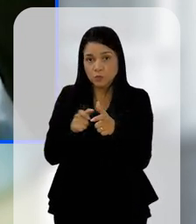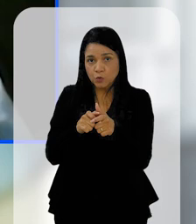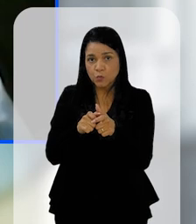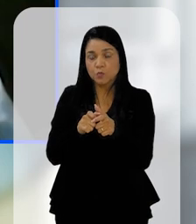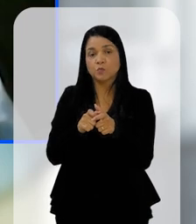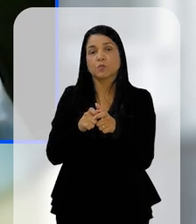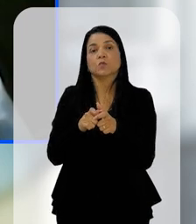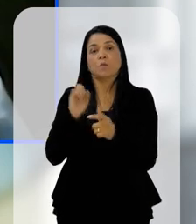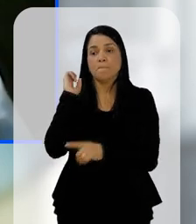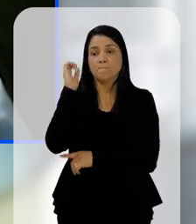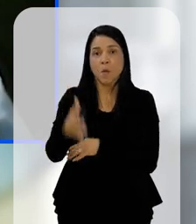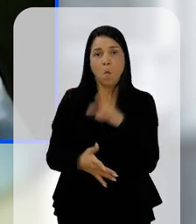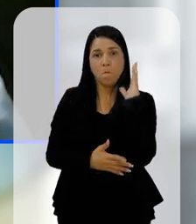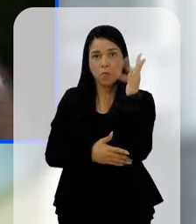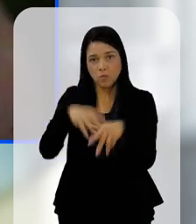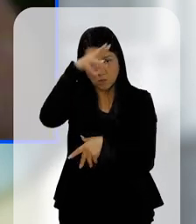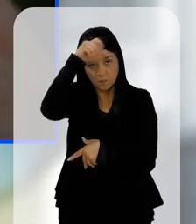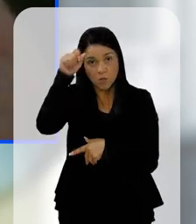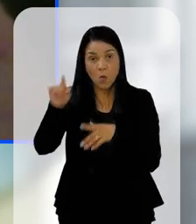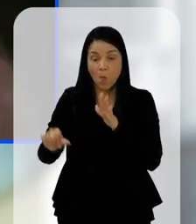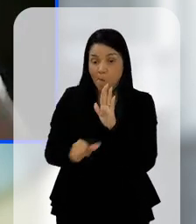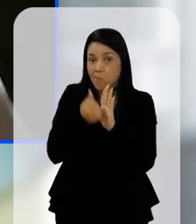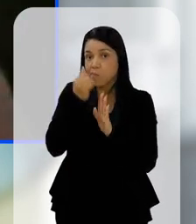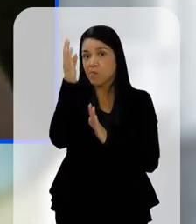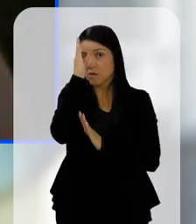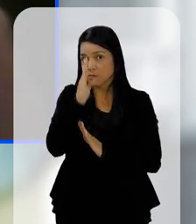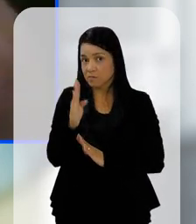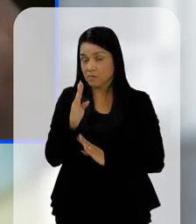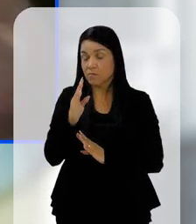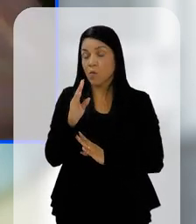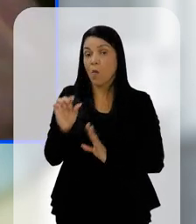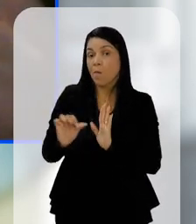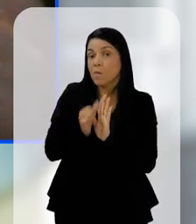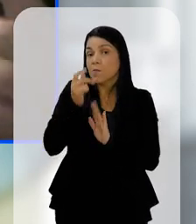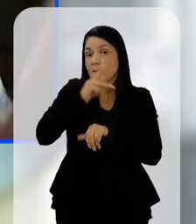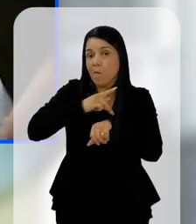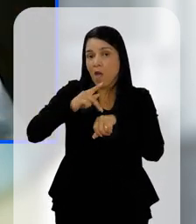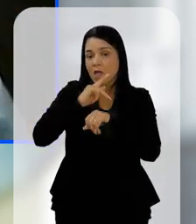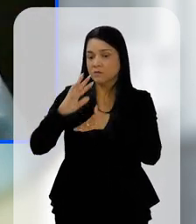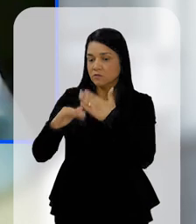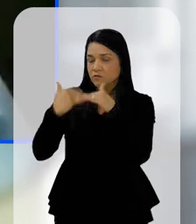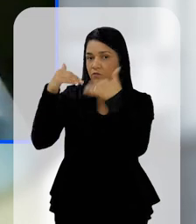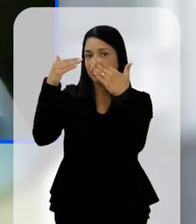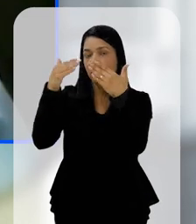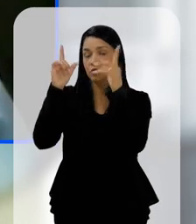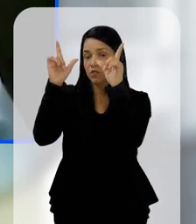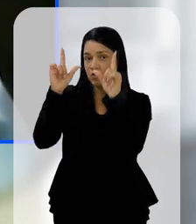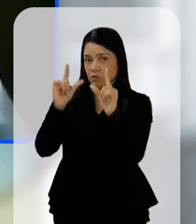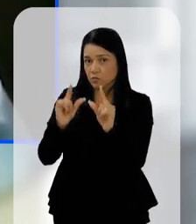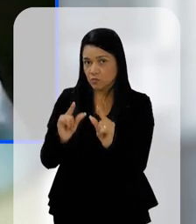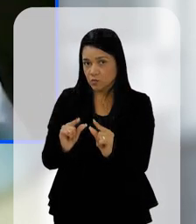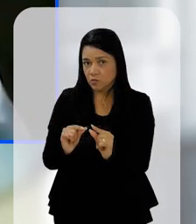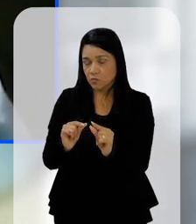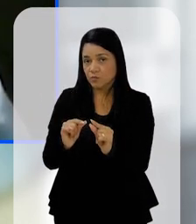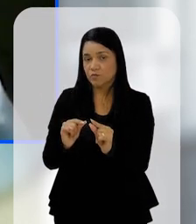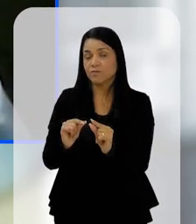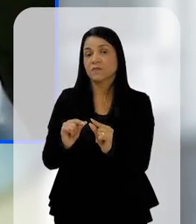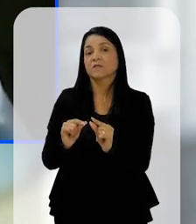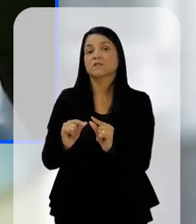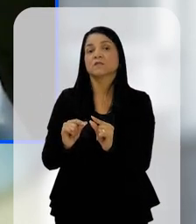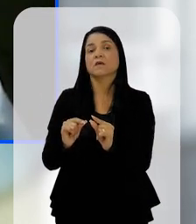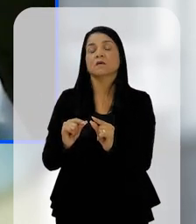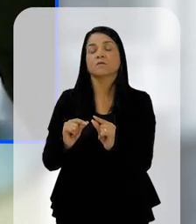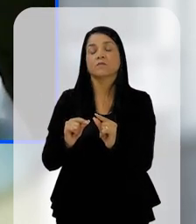desmatamento da Amazônia e o Brasil foi o primeiro país em desenvolvimento a ter metas de redução das suas